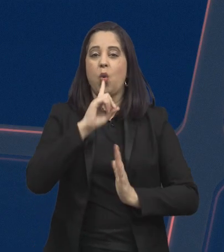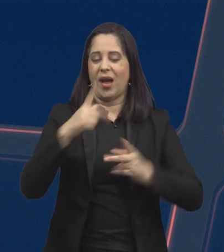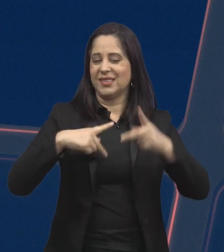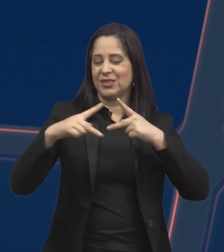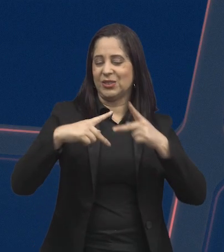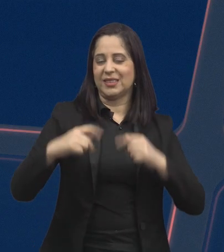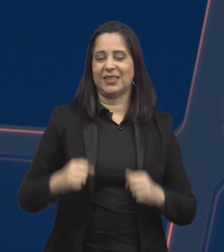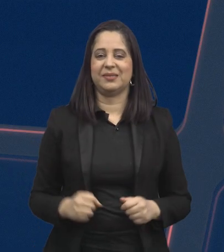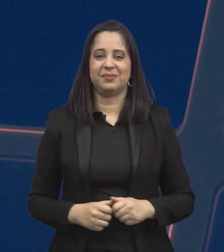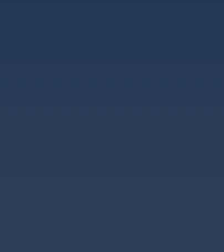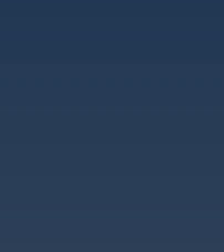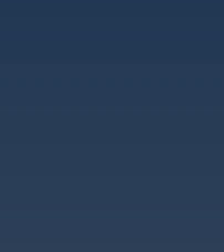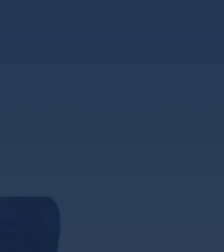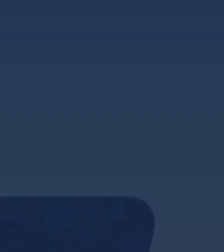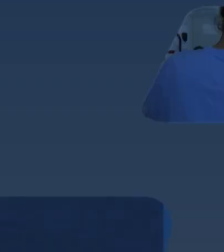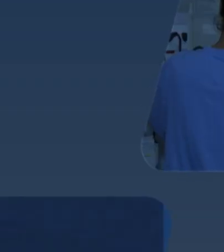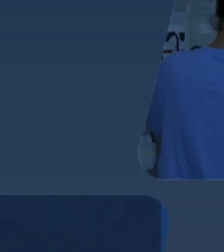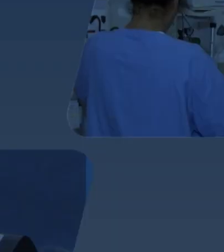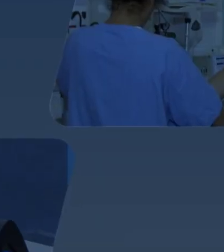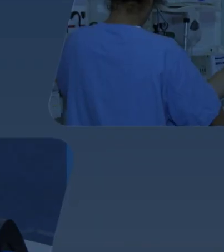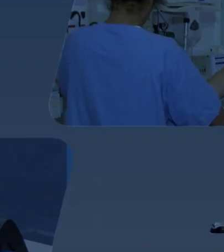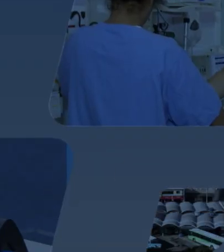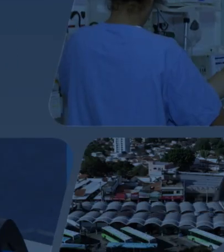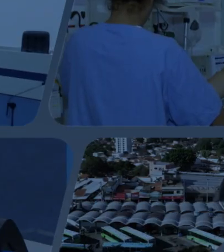Campos. Não saia daí.